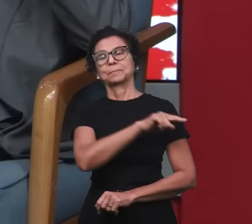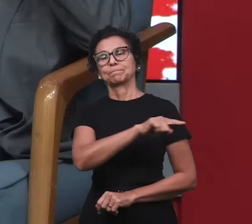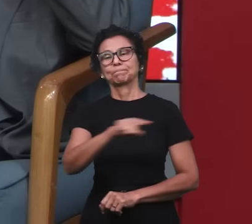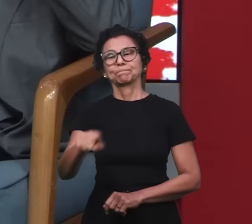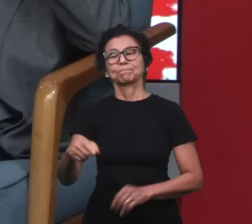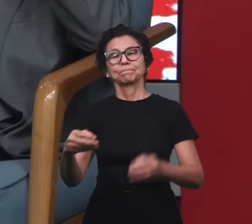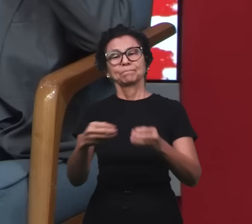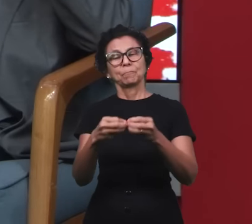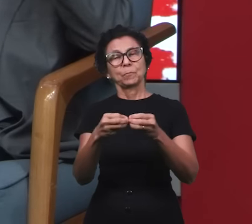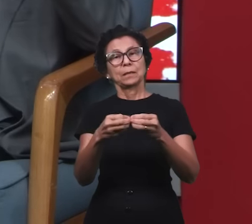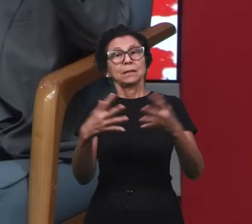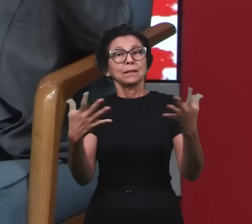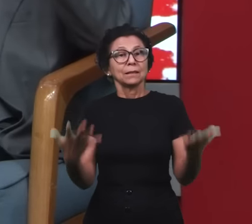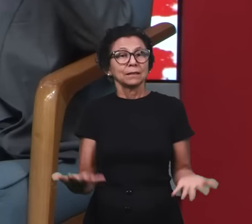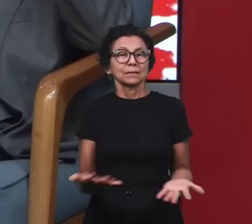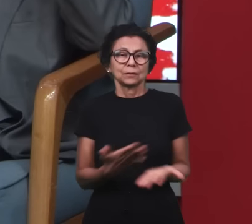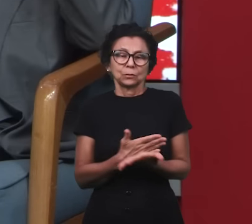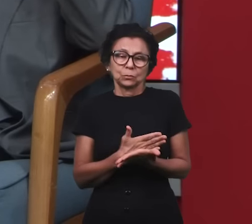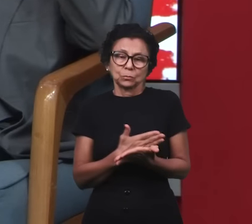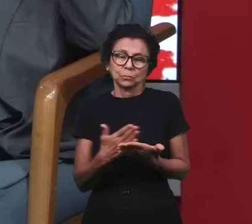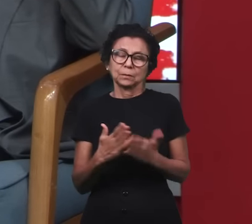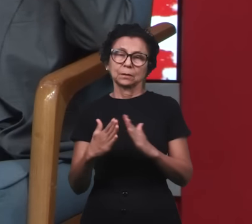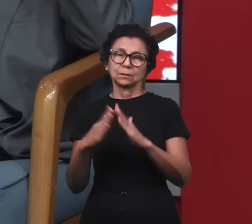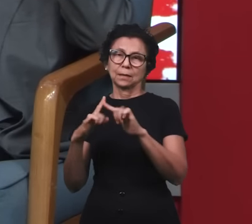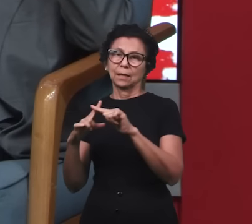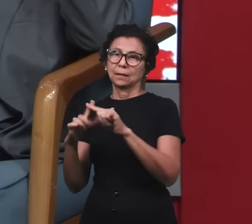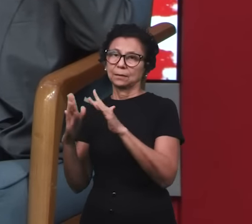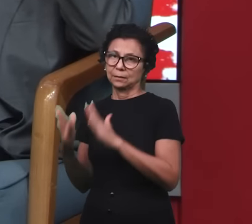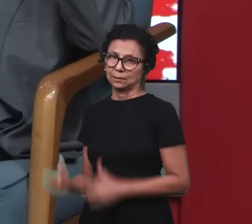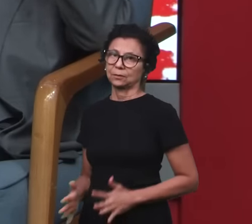o milagre do início da igreja.